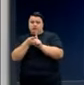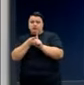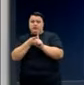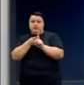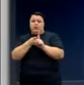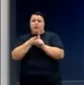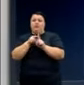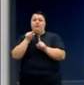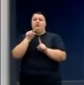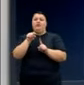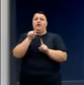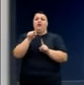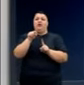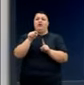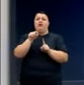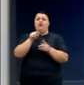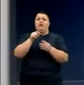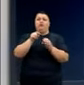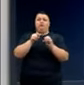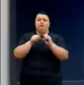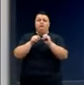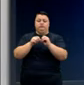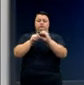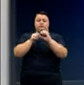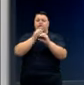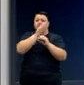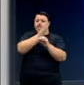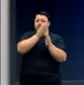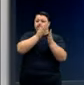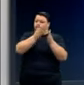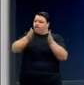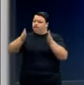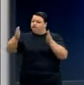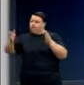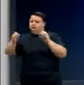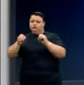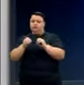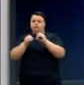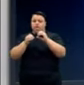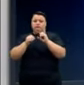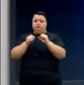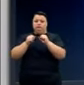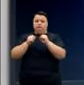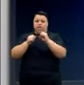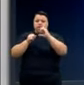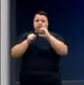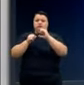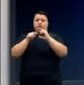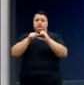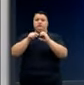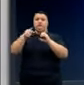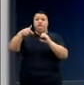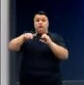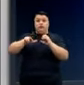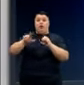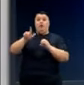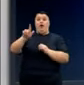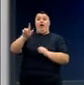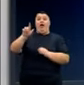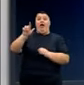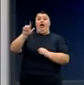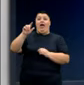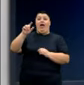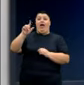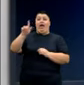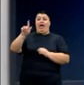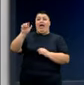Folhetos embrionários. Então, lembra lá da gástrula? Tá aqui ela de novo. A gástrula, então, ela